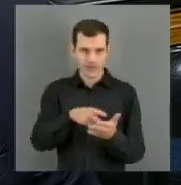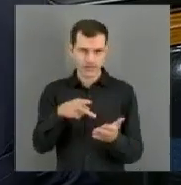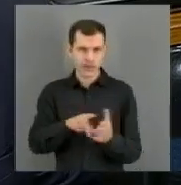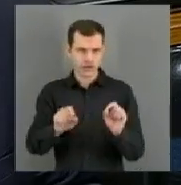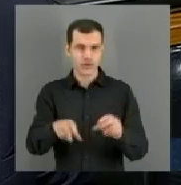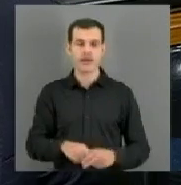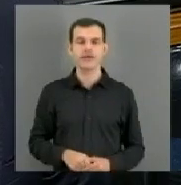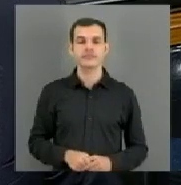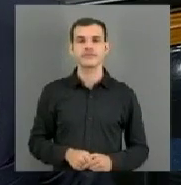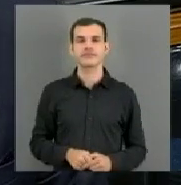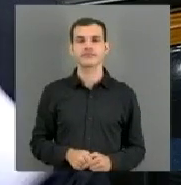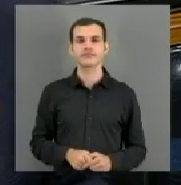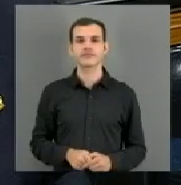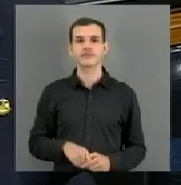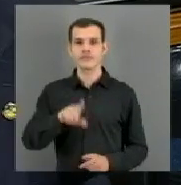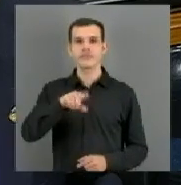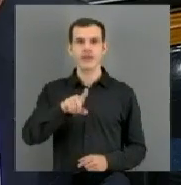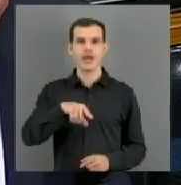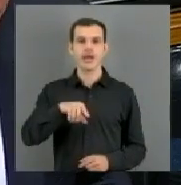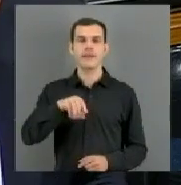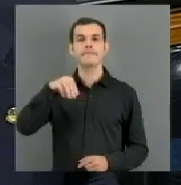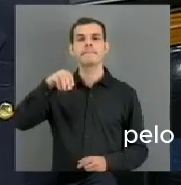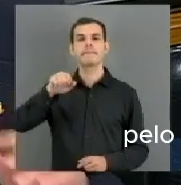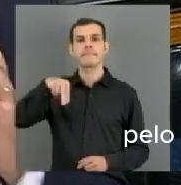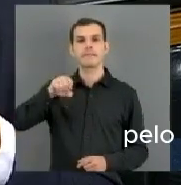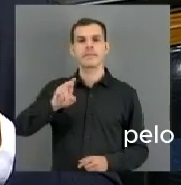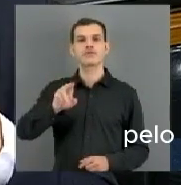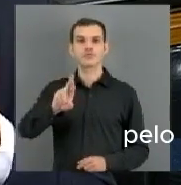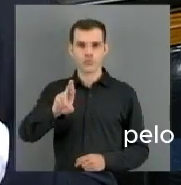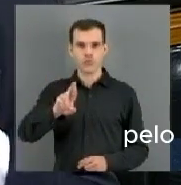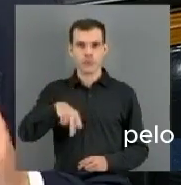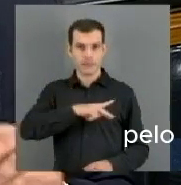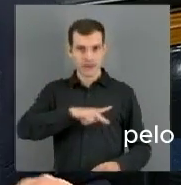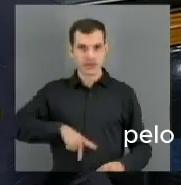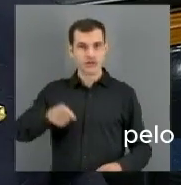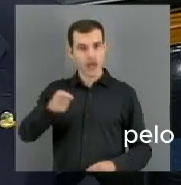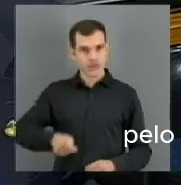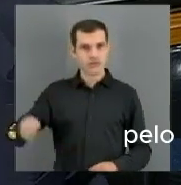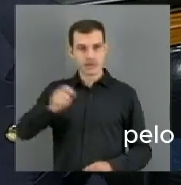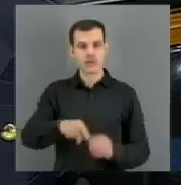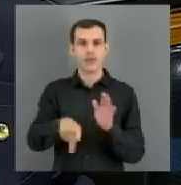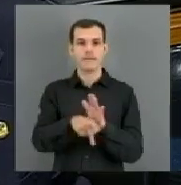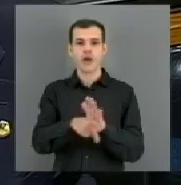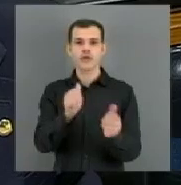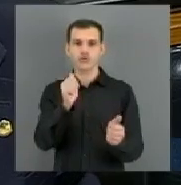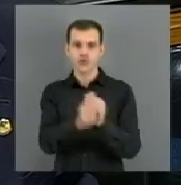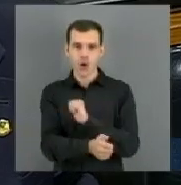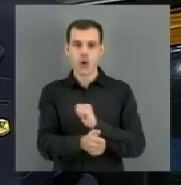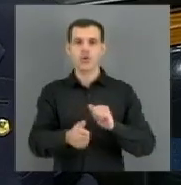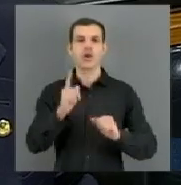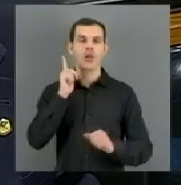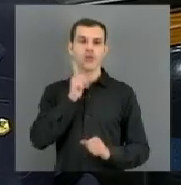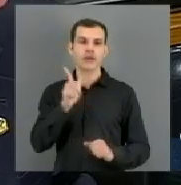o nosso Mansur, pelo presidente da Associação de Jogos e Loterias, Wesley